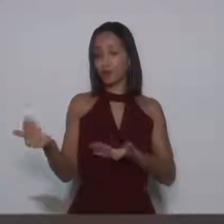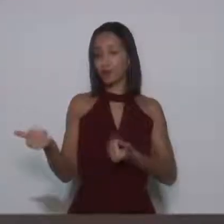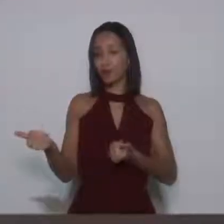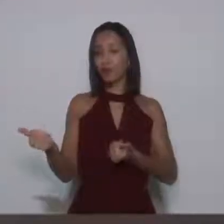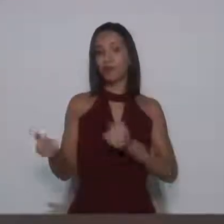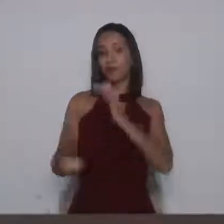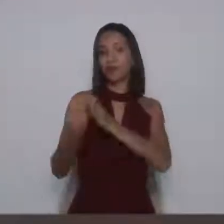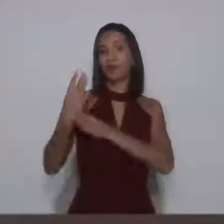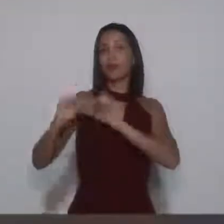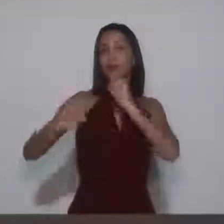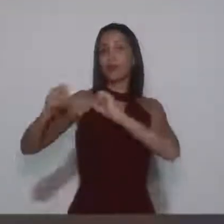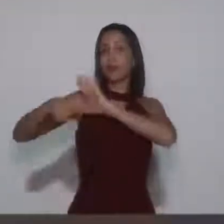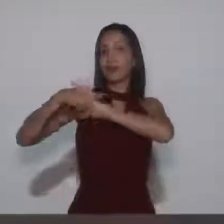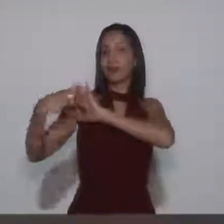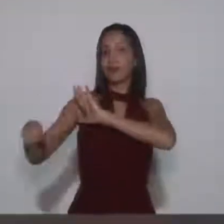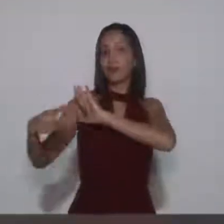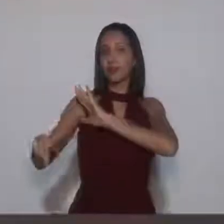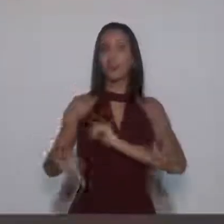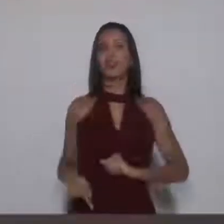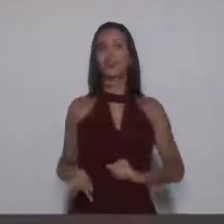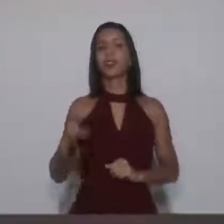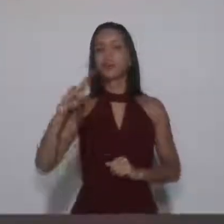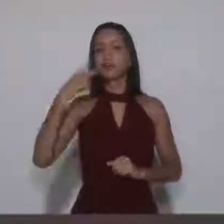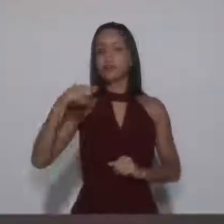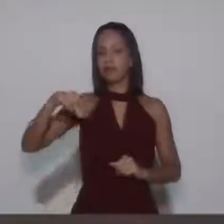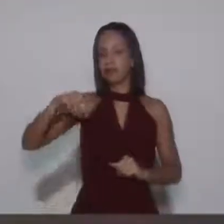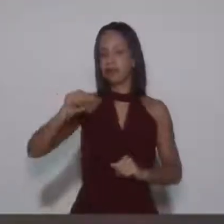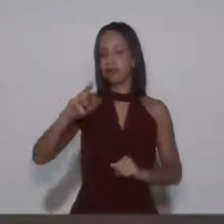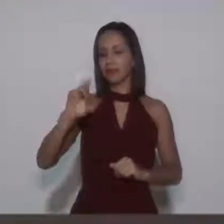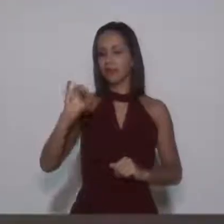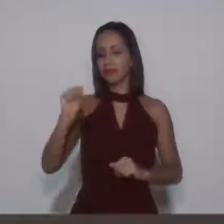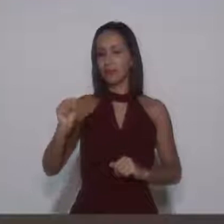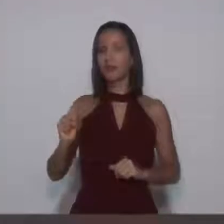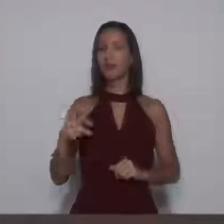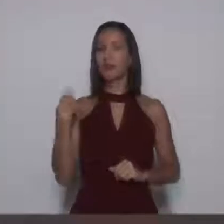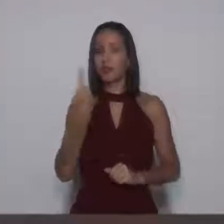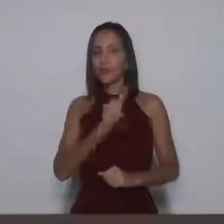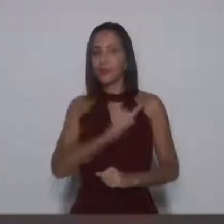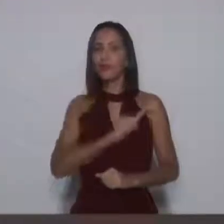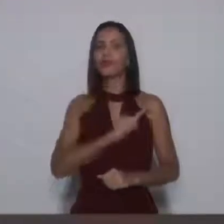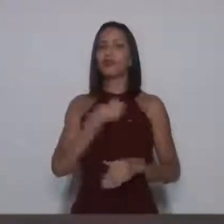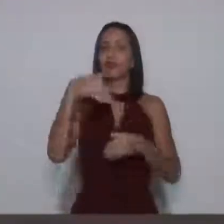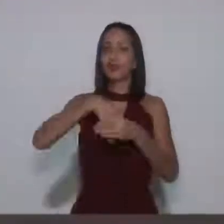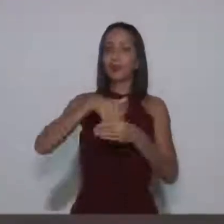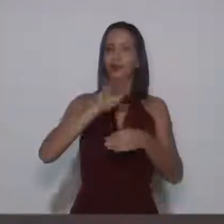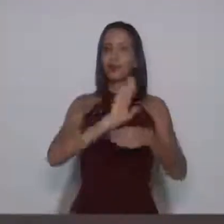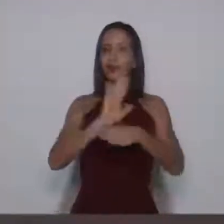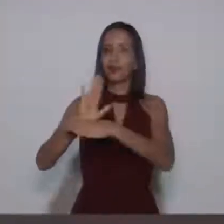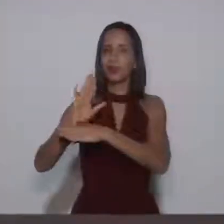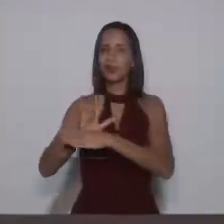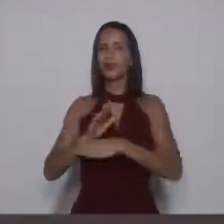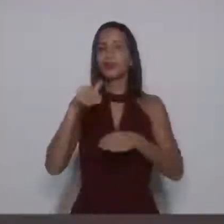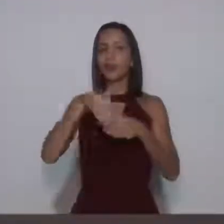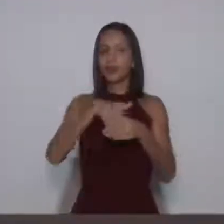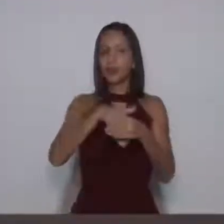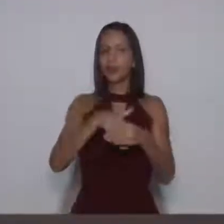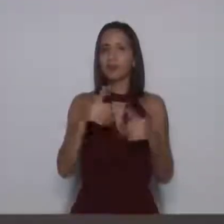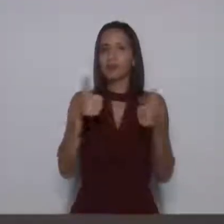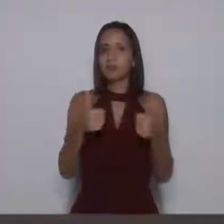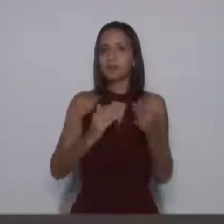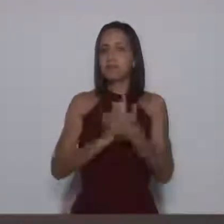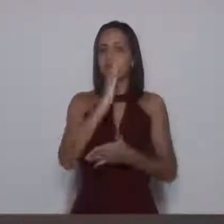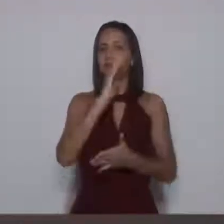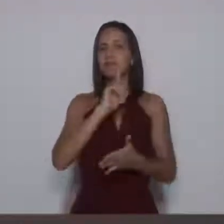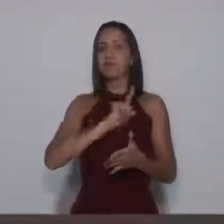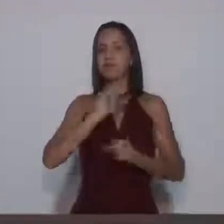O Marquinhos Ferraz, o vereador Marcos Ferraz, fez um trabalho que nós votamos favoravelmente para a empresa